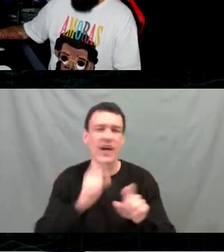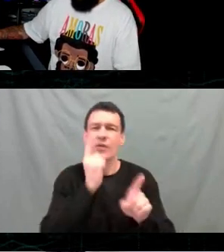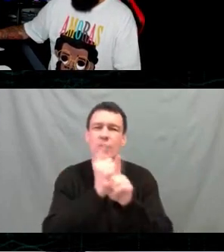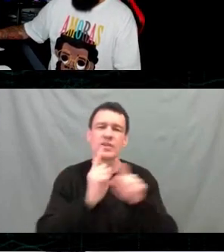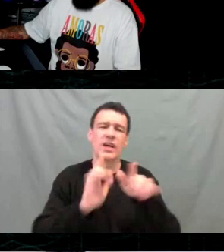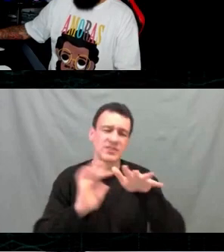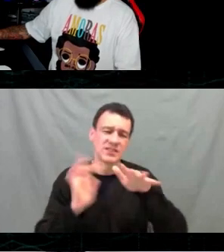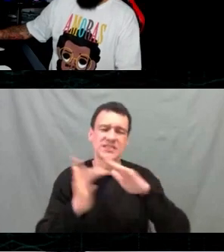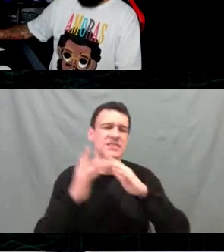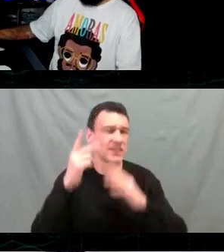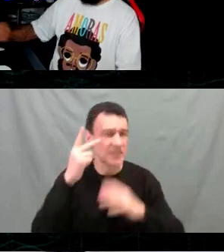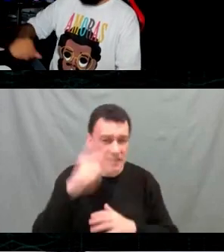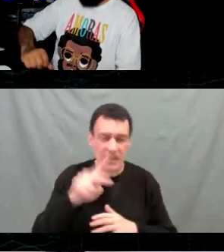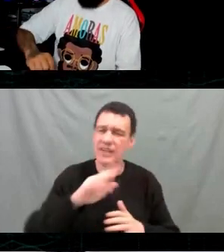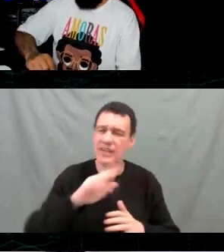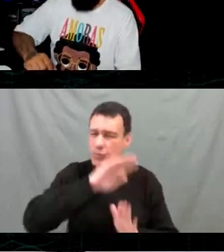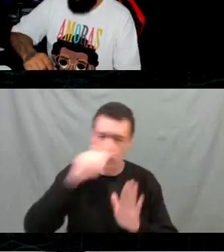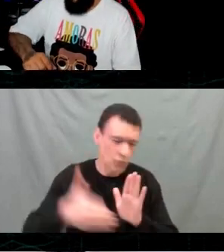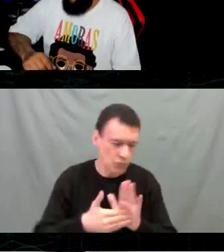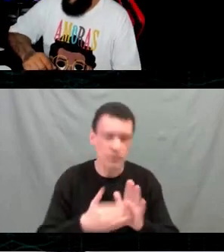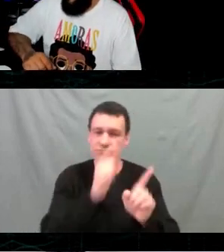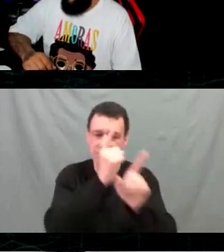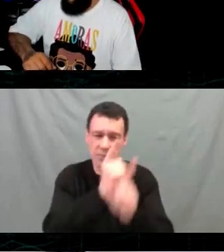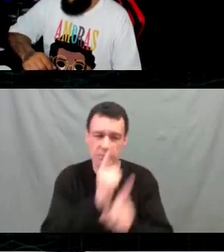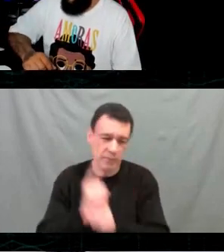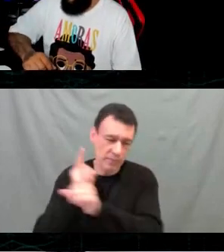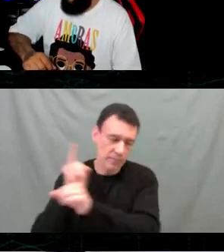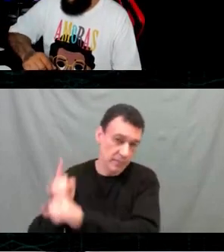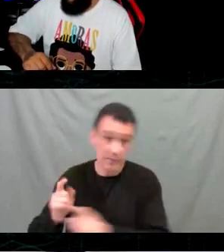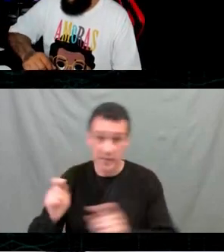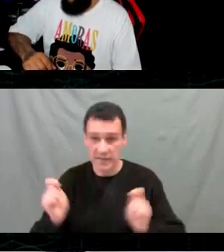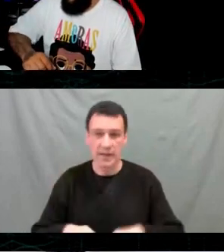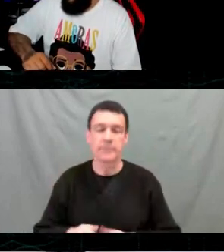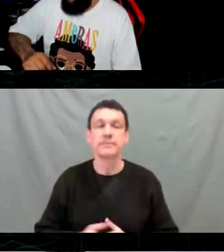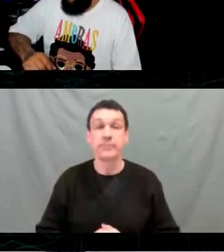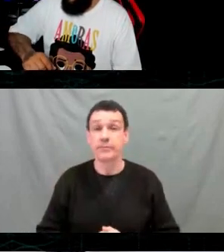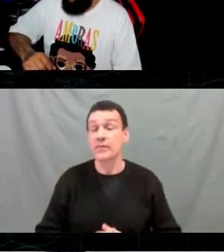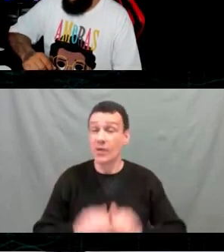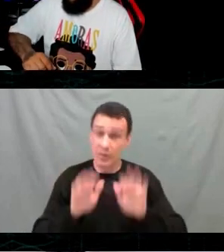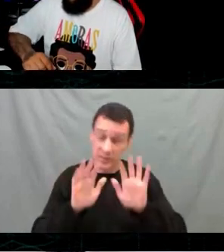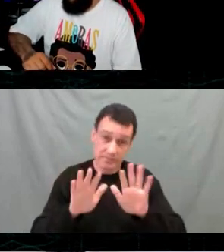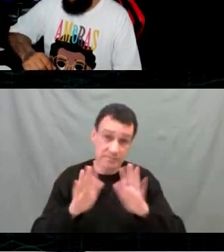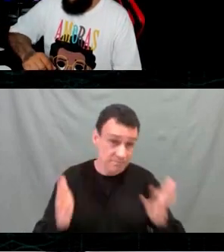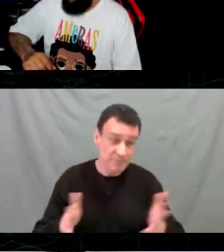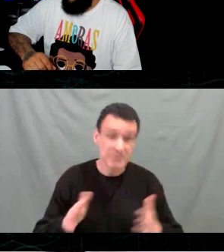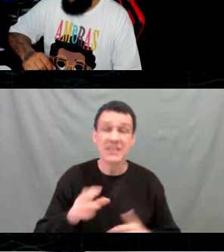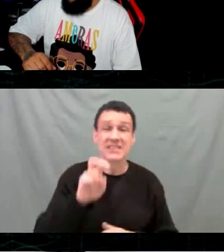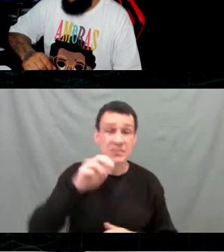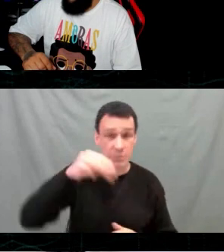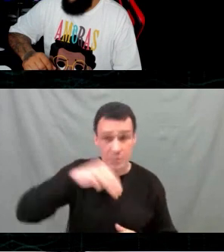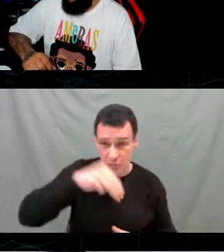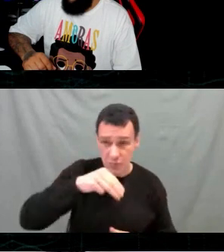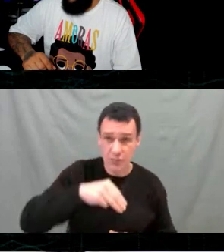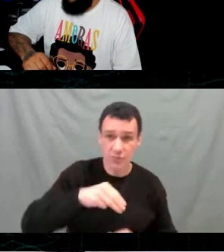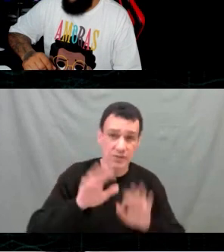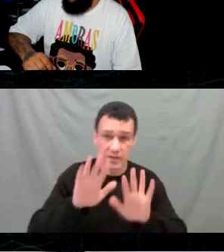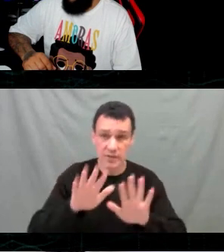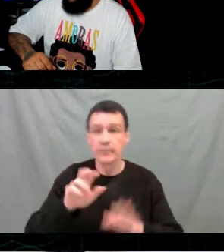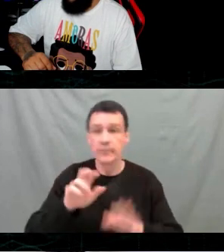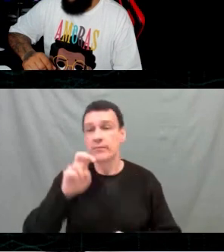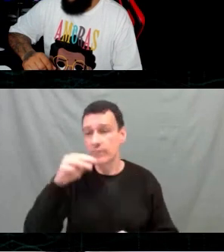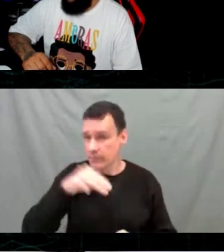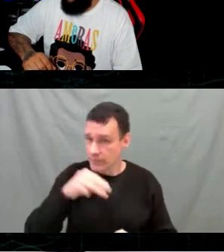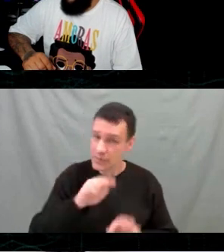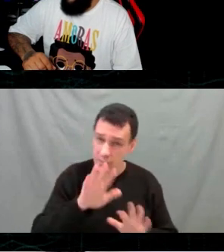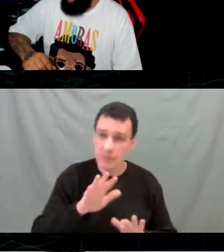fodem jordanos é isso aí ó vai vai bater cinco minutos aqui e não tá o teste não está destruindo Apesar de que você pode olhar aqui